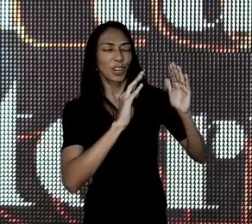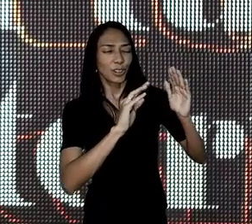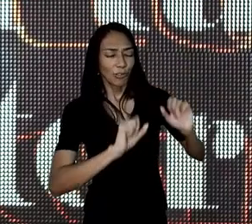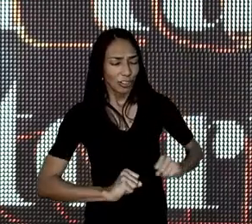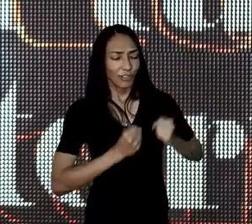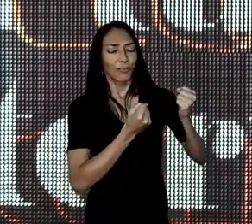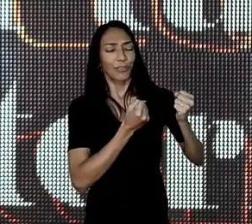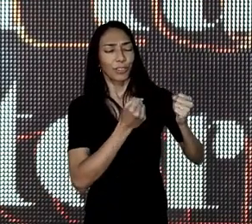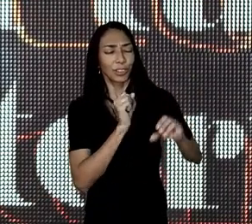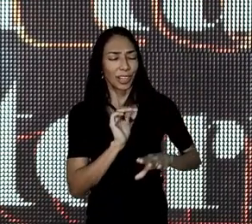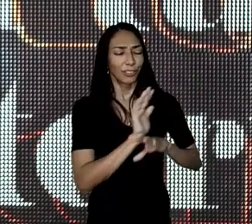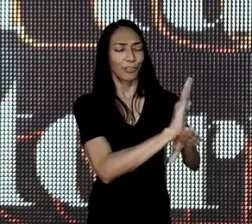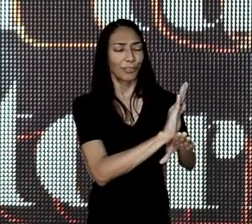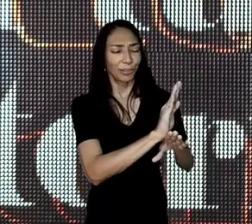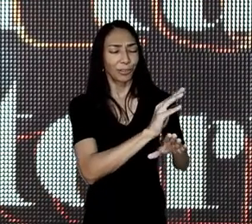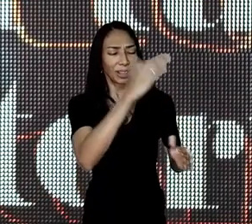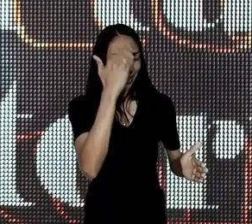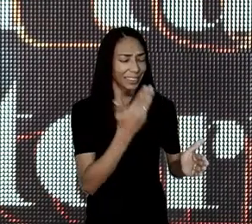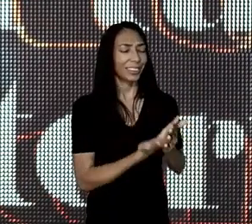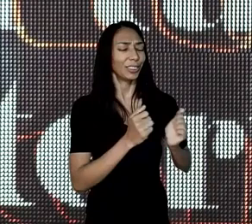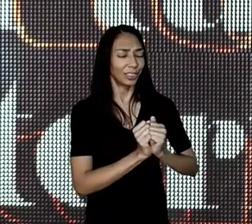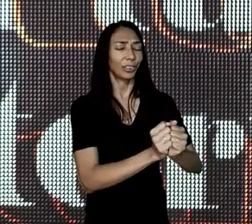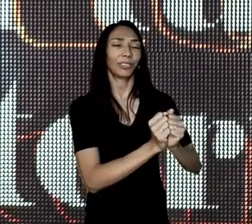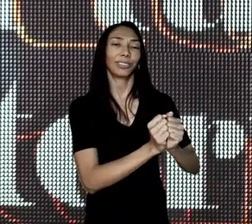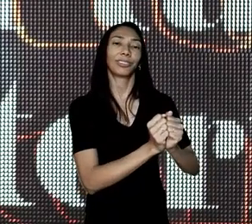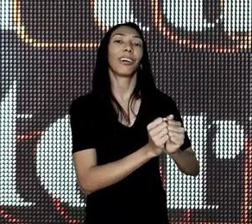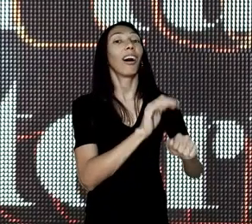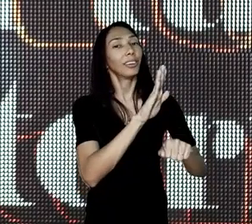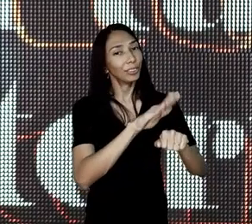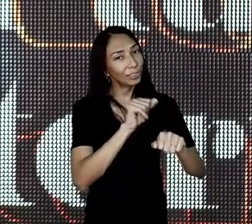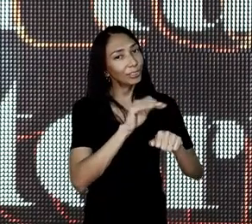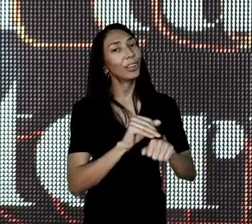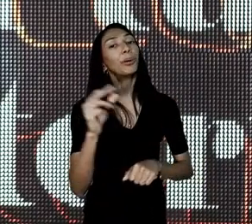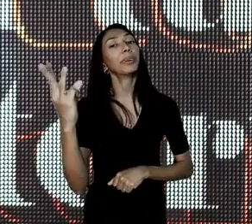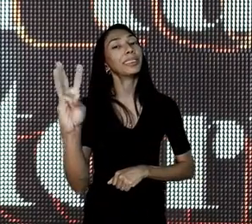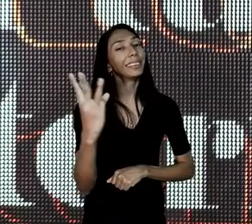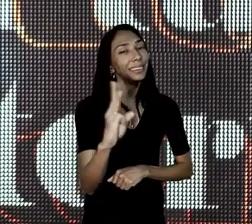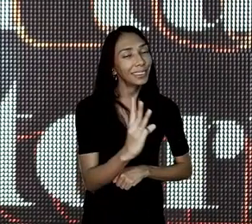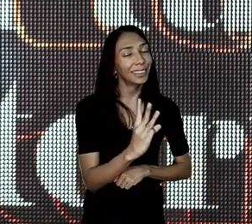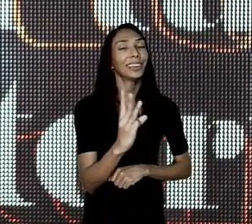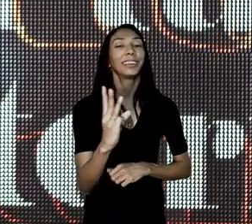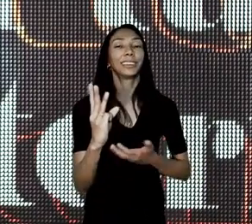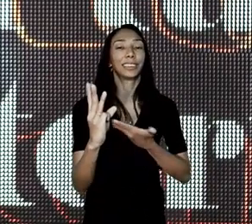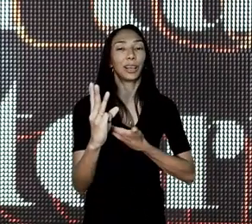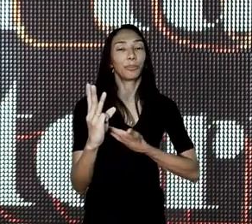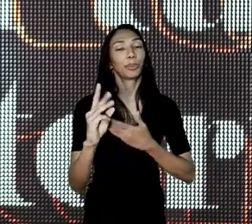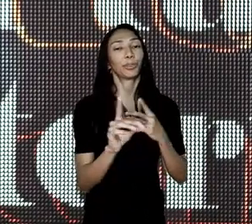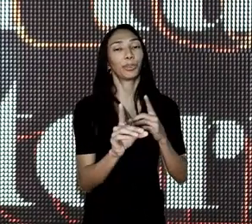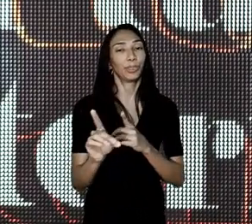você quando ninguém mais está, eu vou acreditar junto com você. Jesus só trouxe para dentro da casa aqueles que estavam acreditando